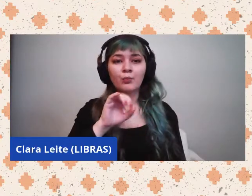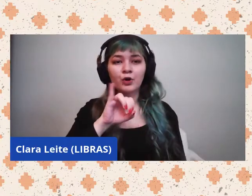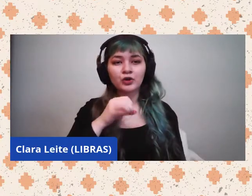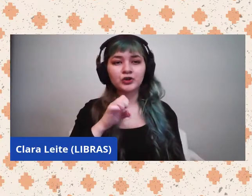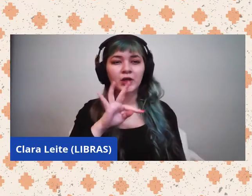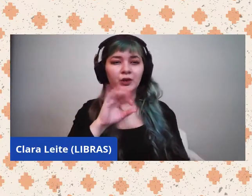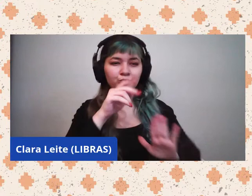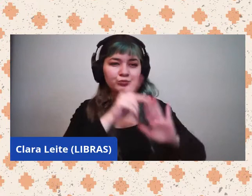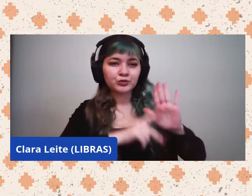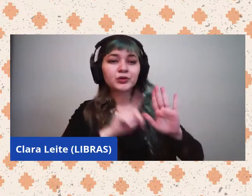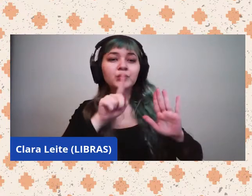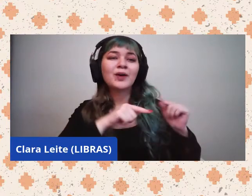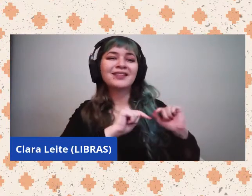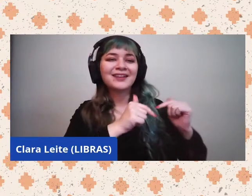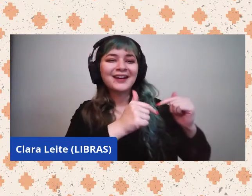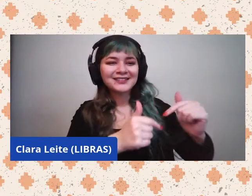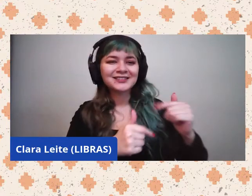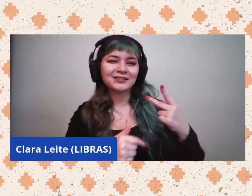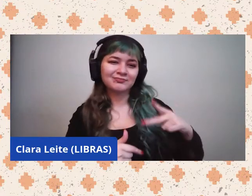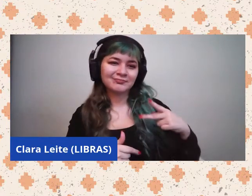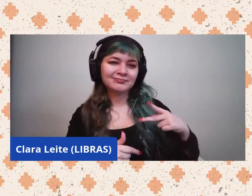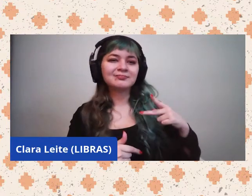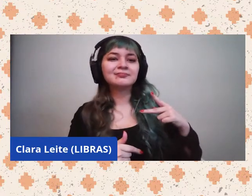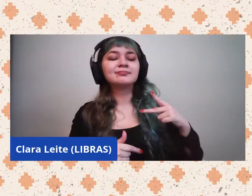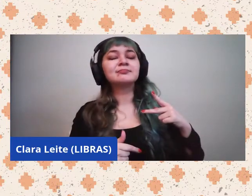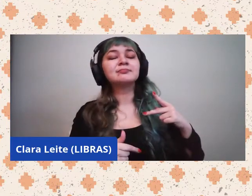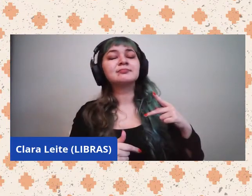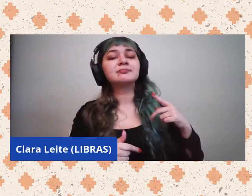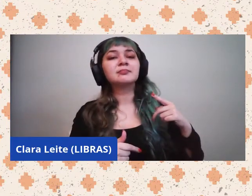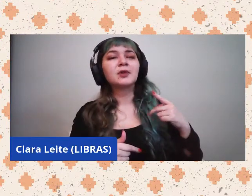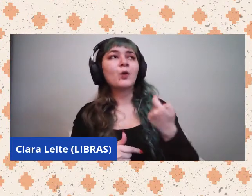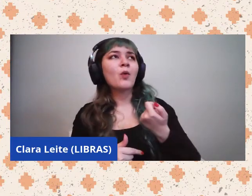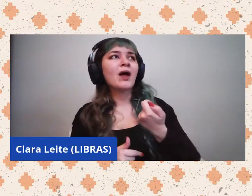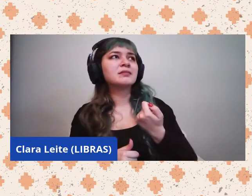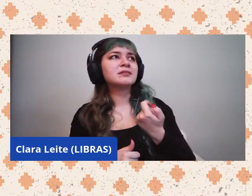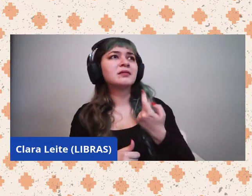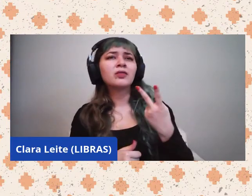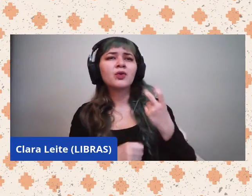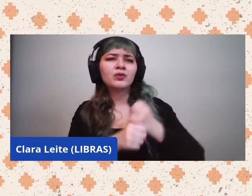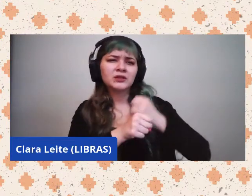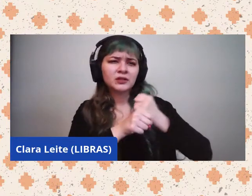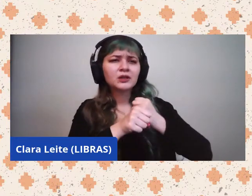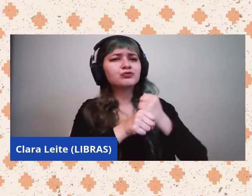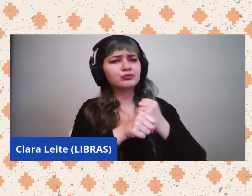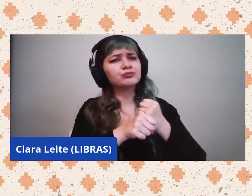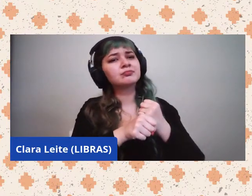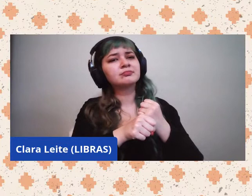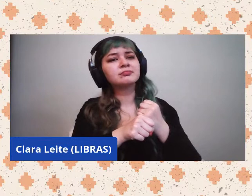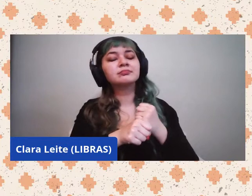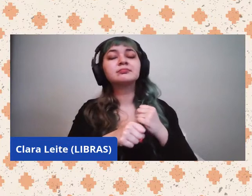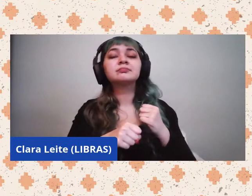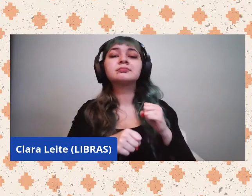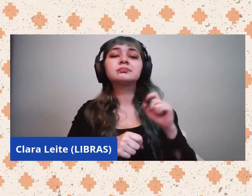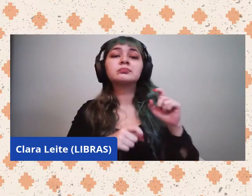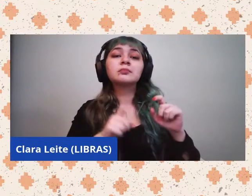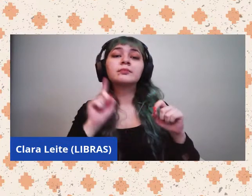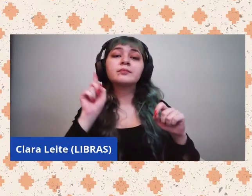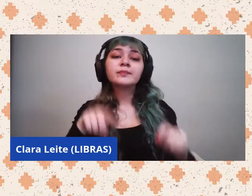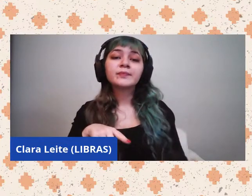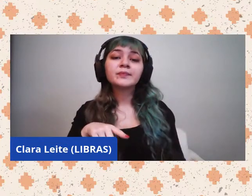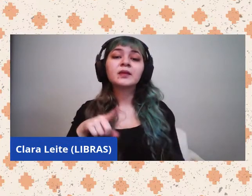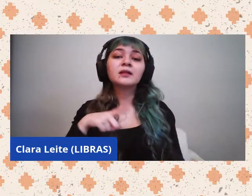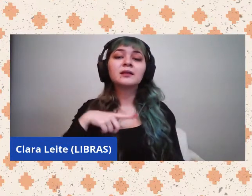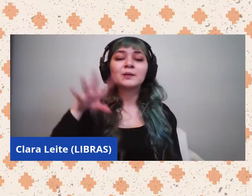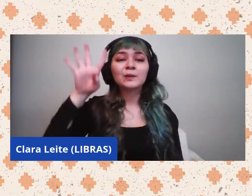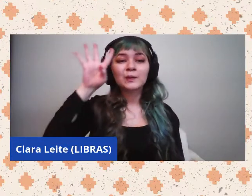a nossa tradição aqui ao longo desse quase 2 anos, né? Que são as nossas